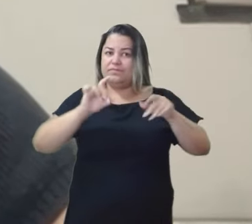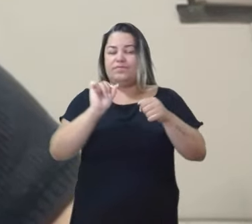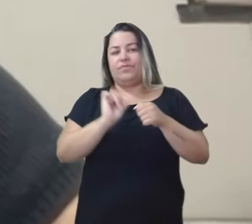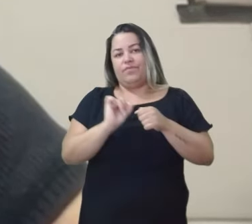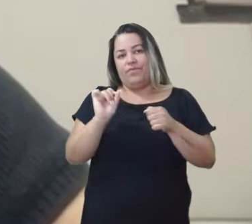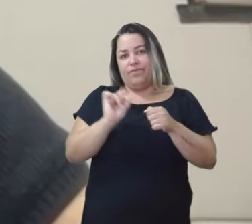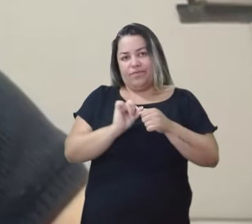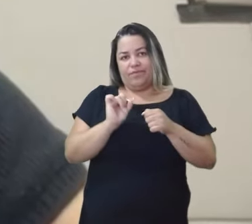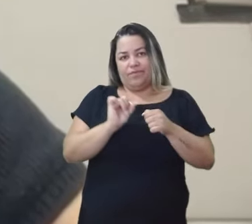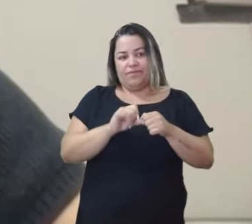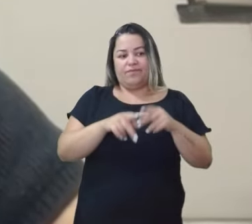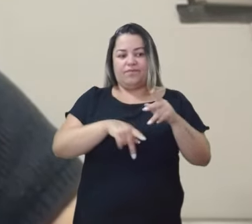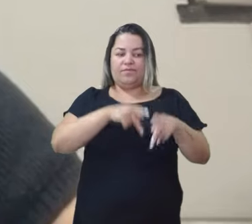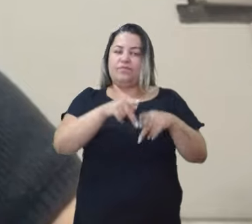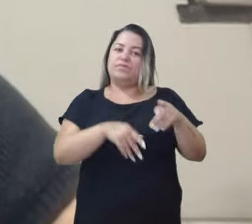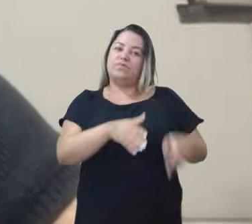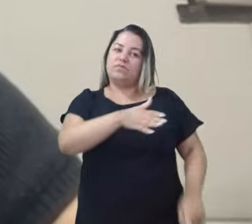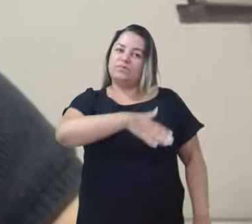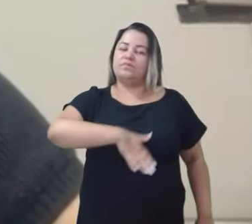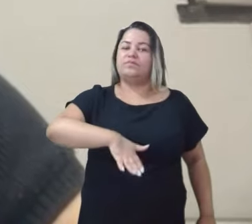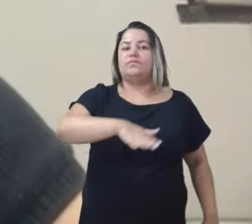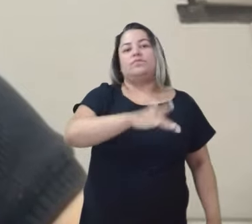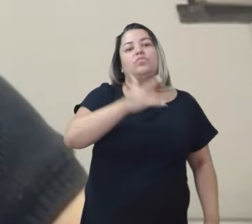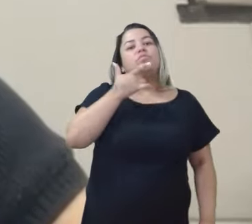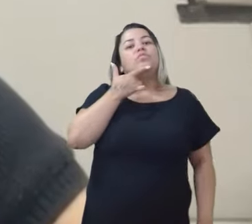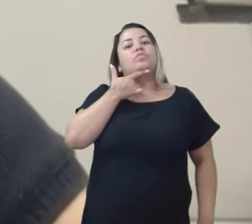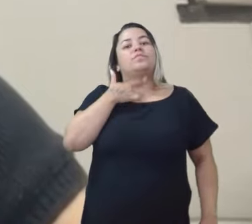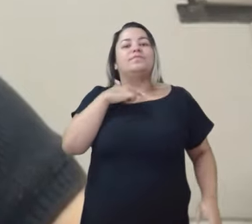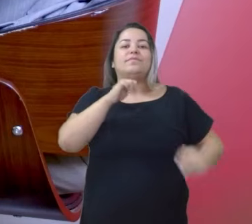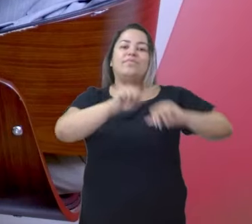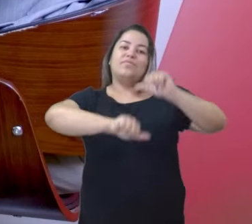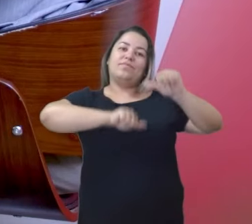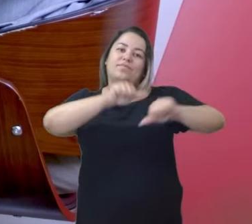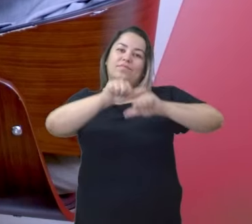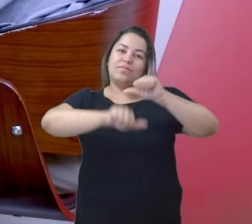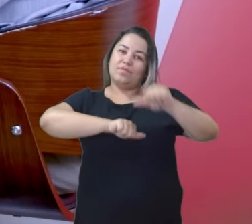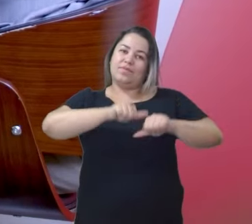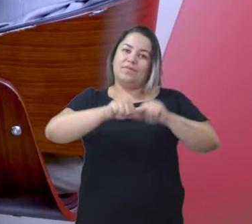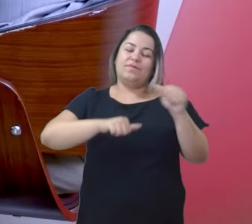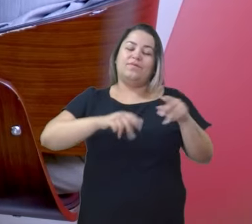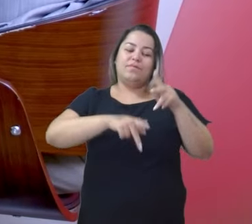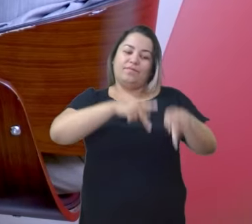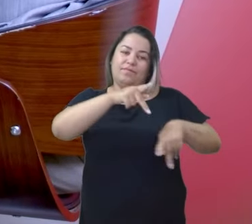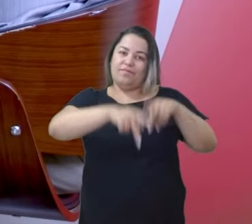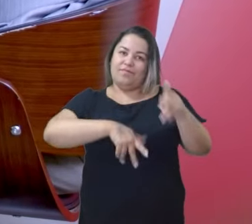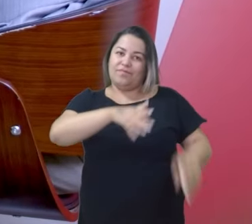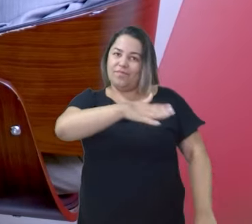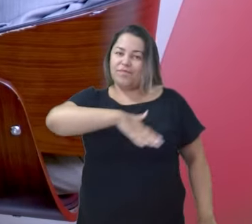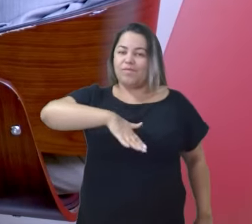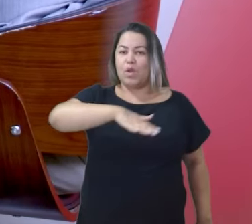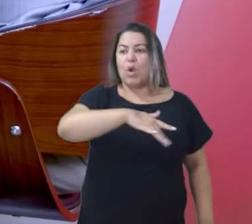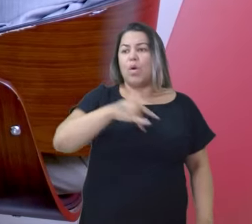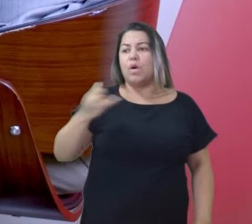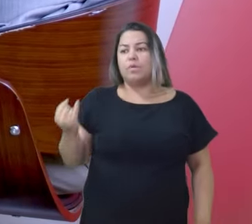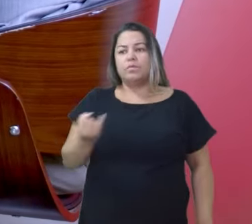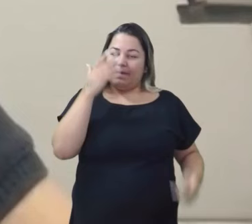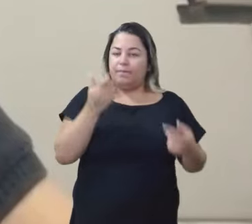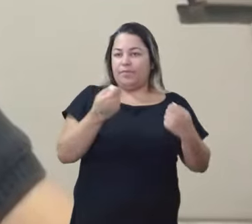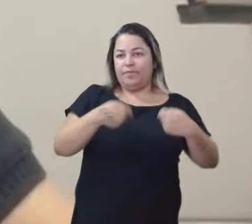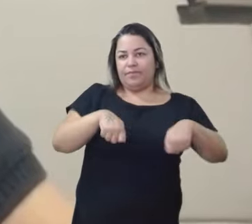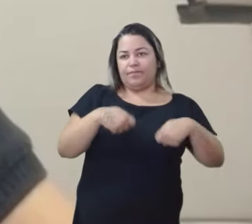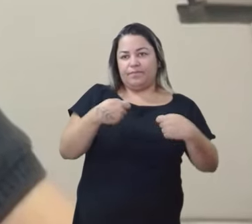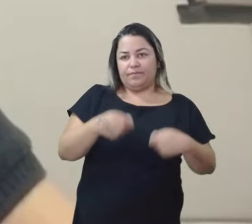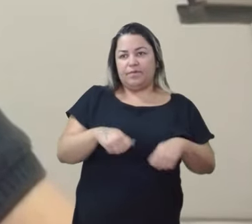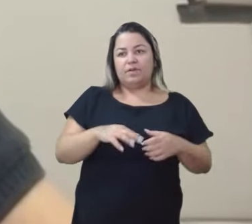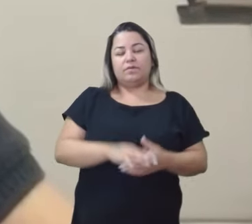feito à população e à vontade de mudança do povo. Essa aí foi fundamental nessa caminhada.